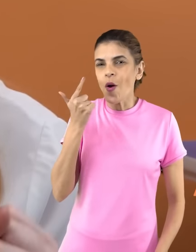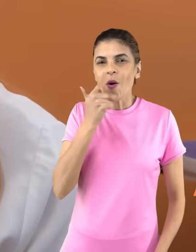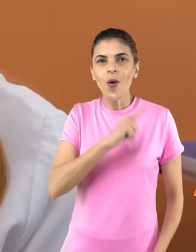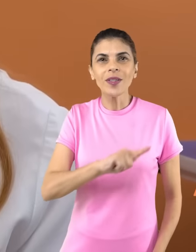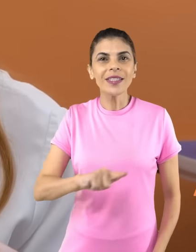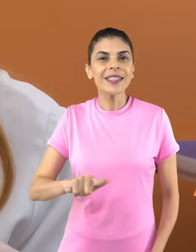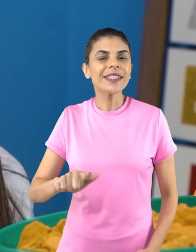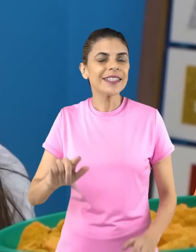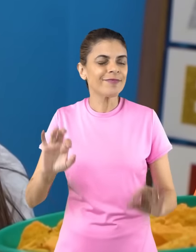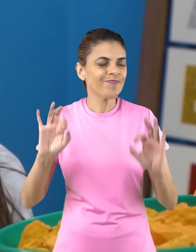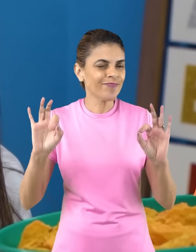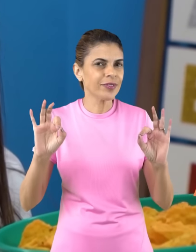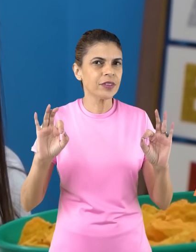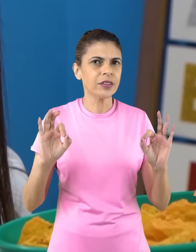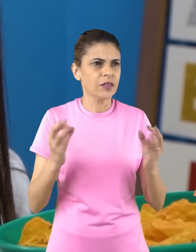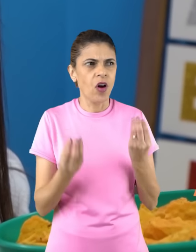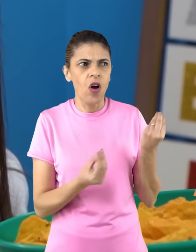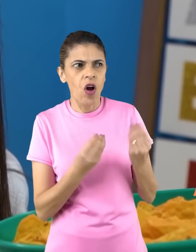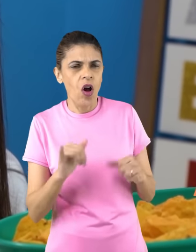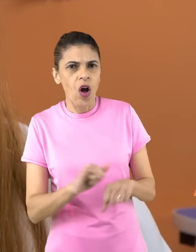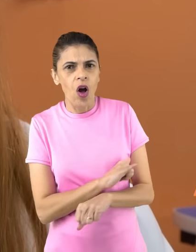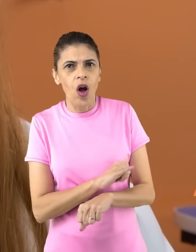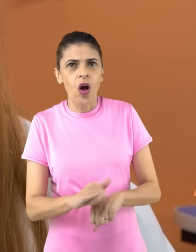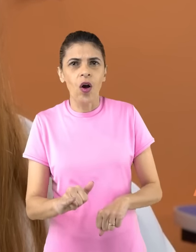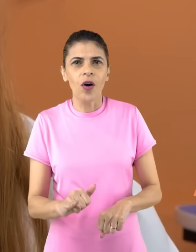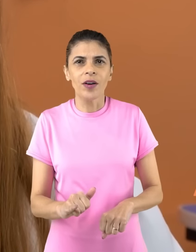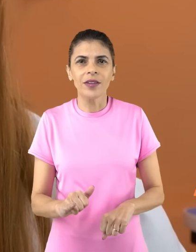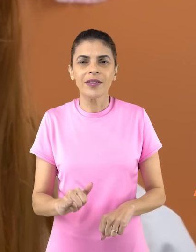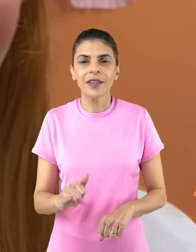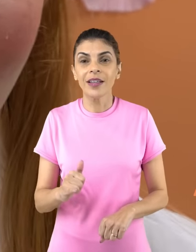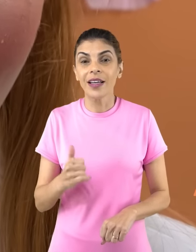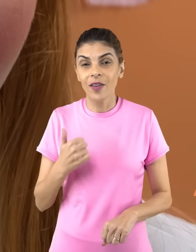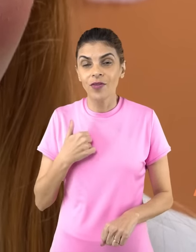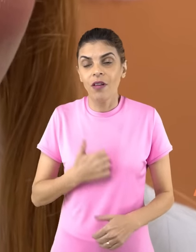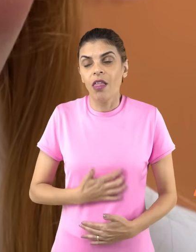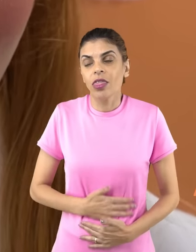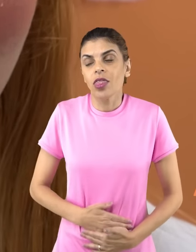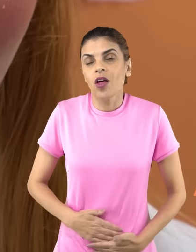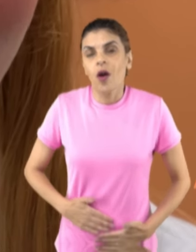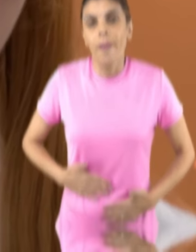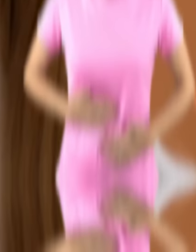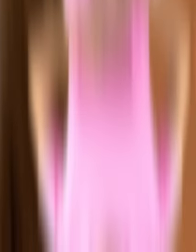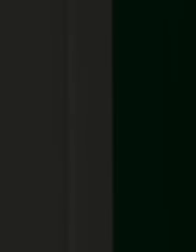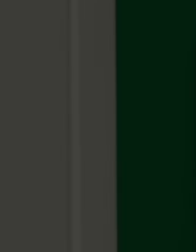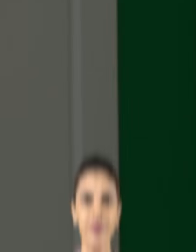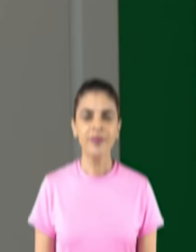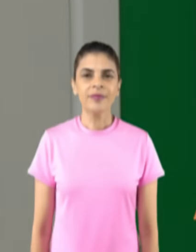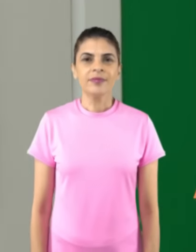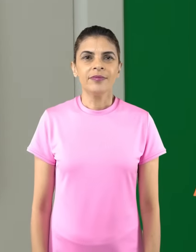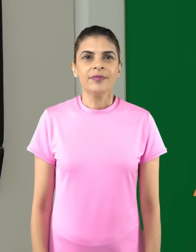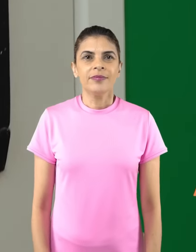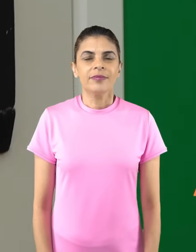aposta com a Raíssa Que jeito? Eu vou ter Uma dor de barriga